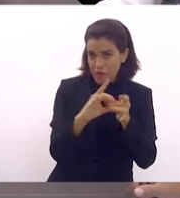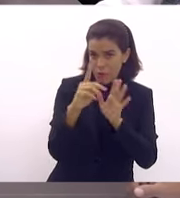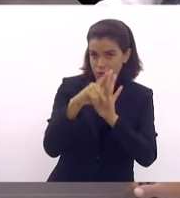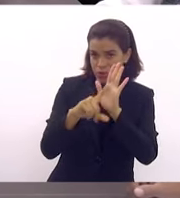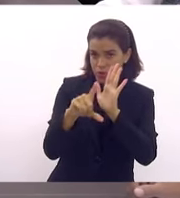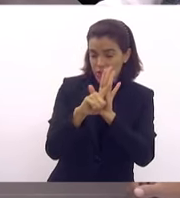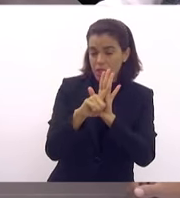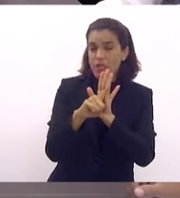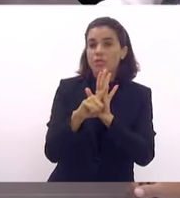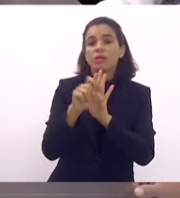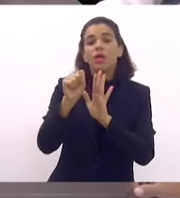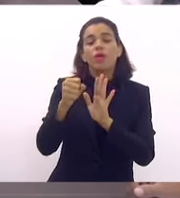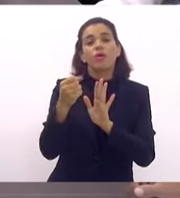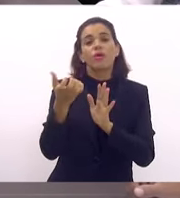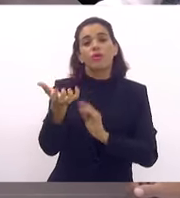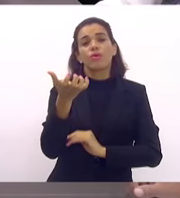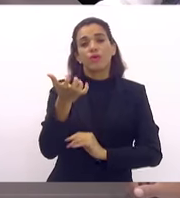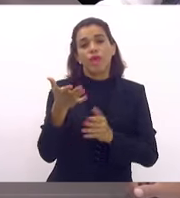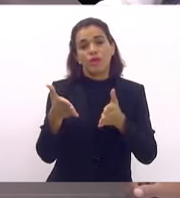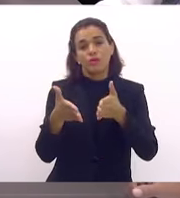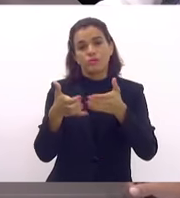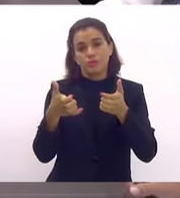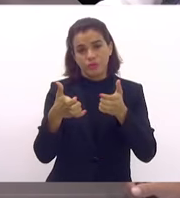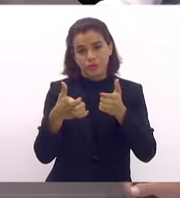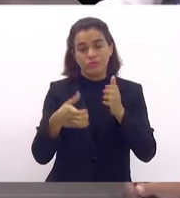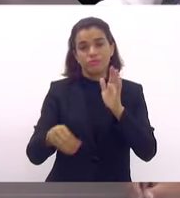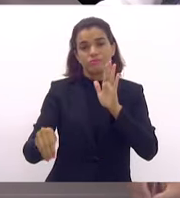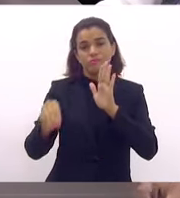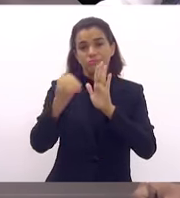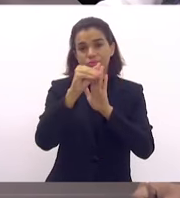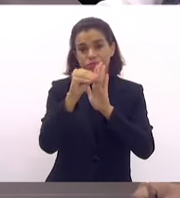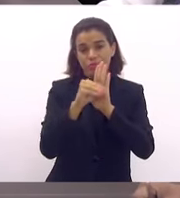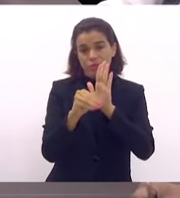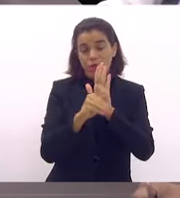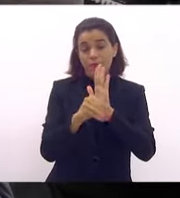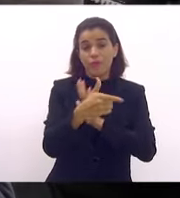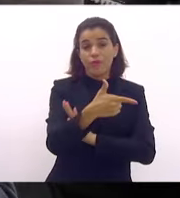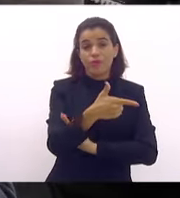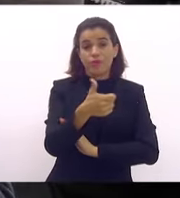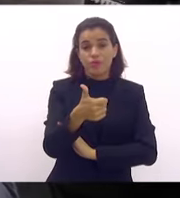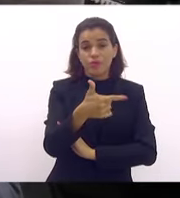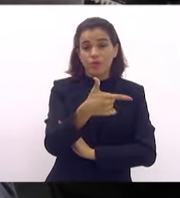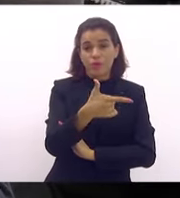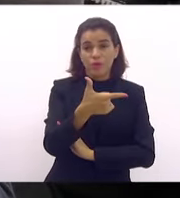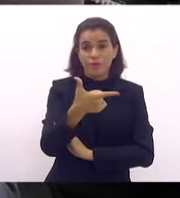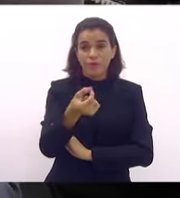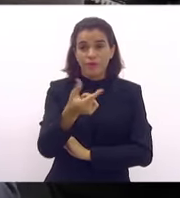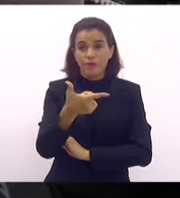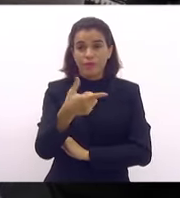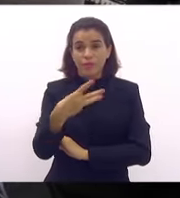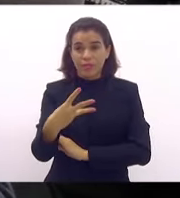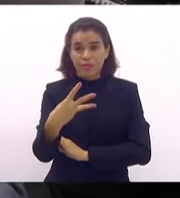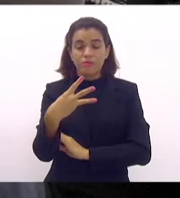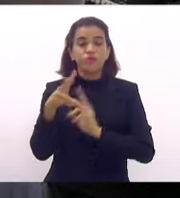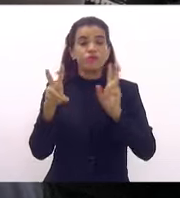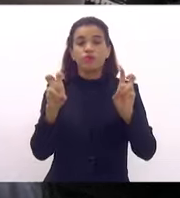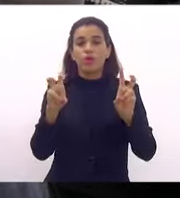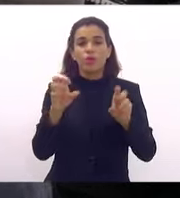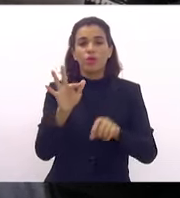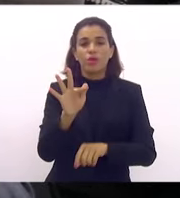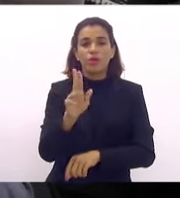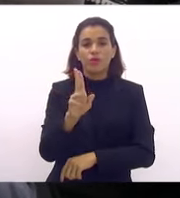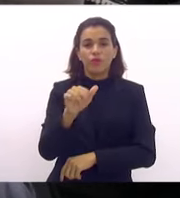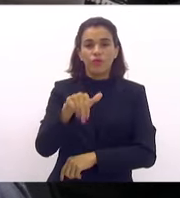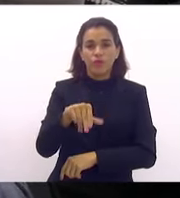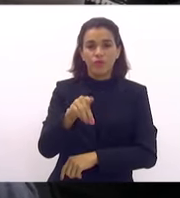queria solicitar a inclusão do PLC 21 de 2023 na pauta, que trata do abono Fundeb. Explico porque